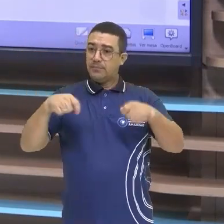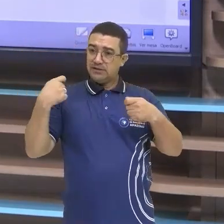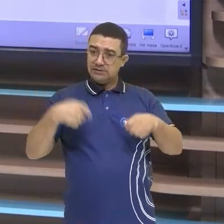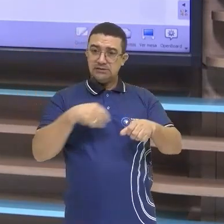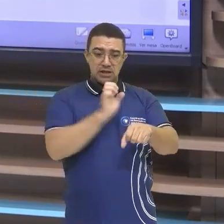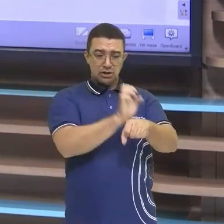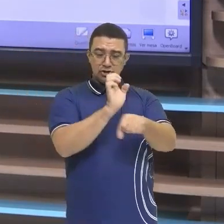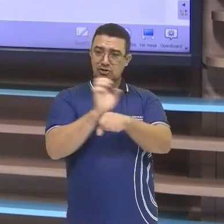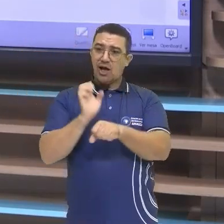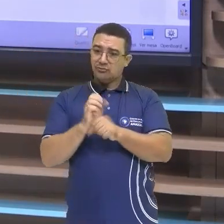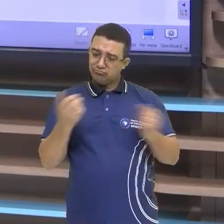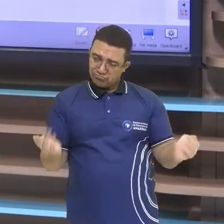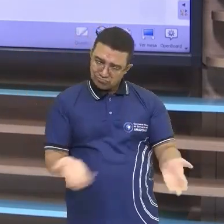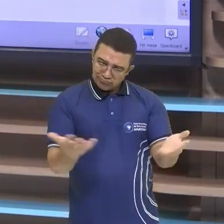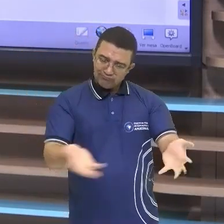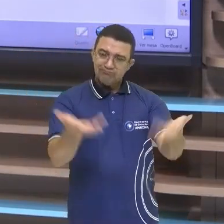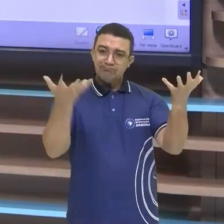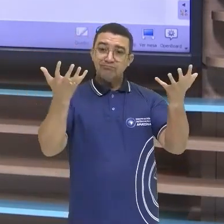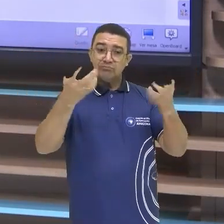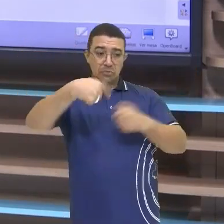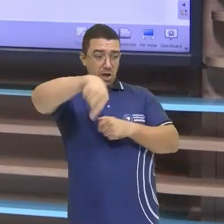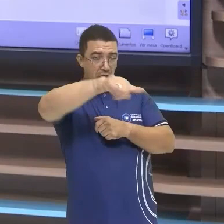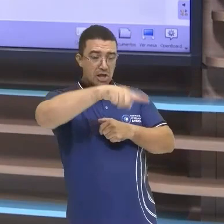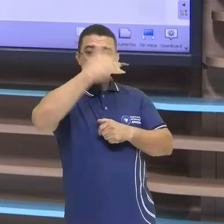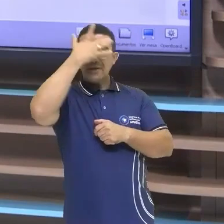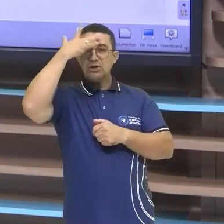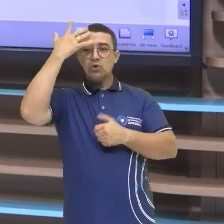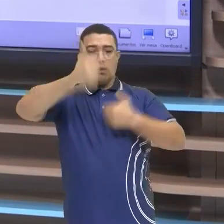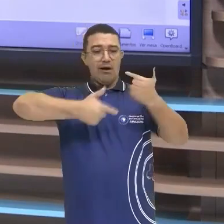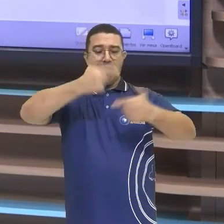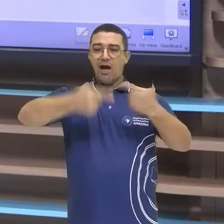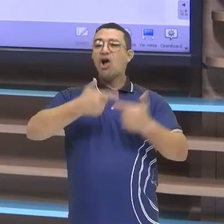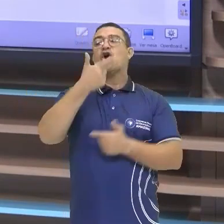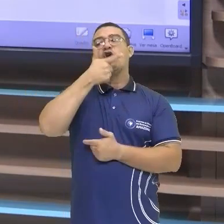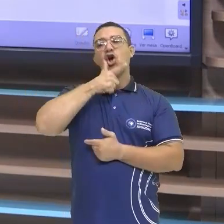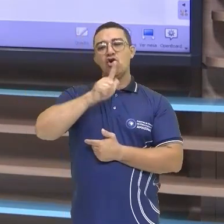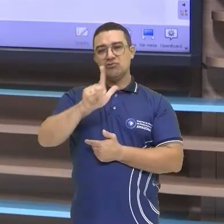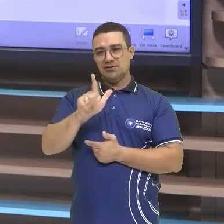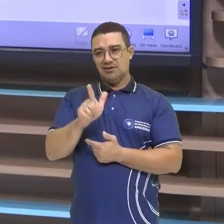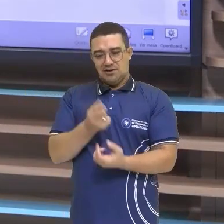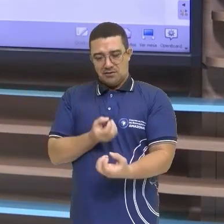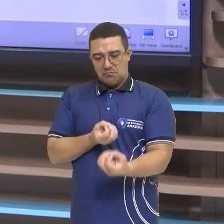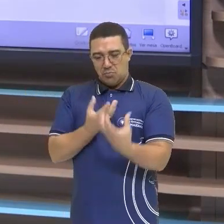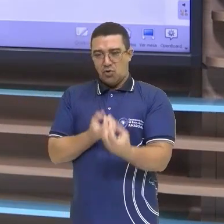que haja um estímulo para que esse homem do campo consiga produzir nessas